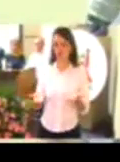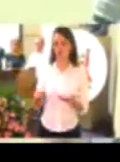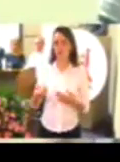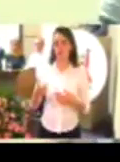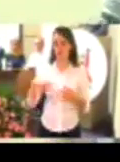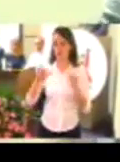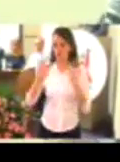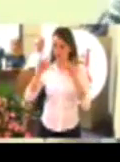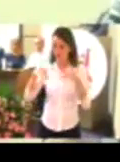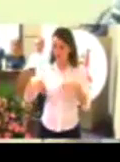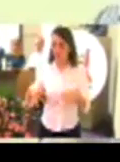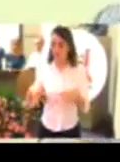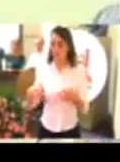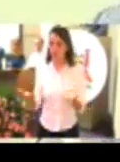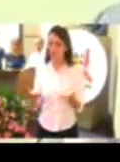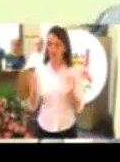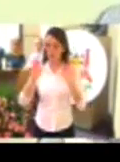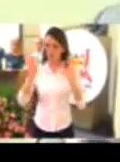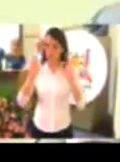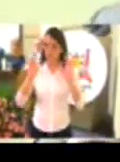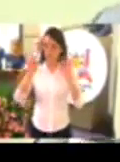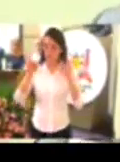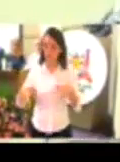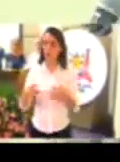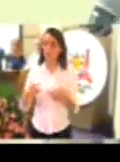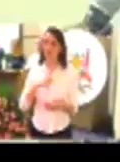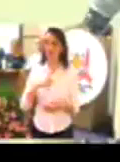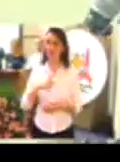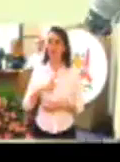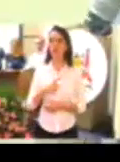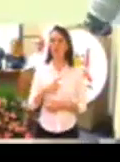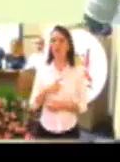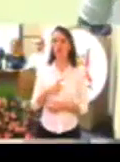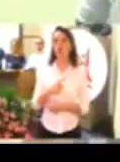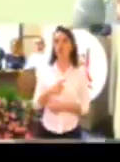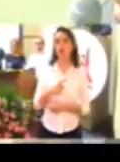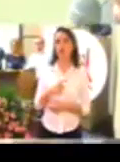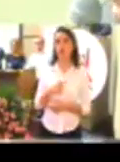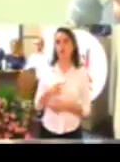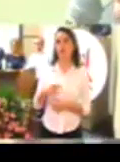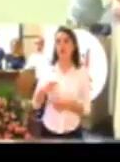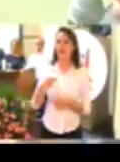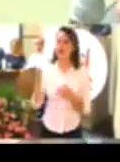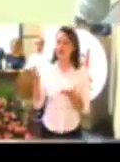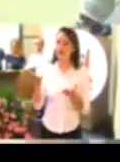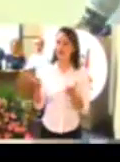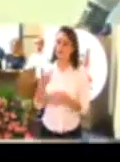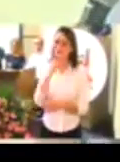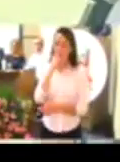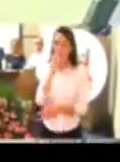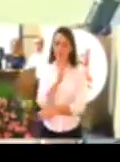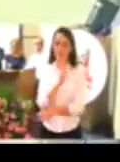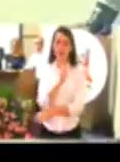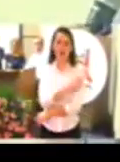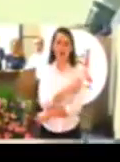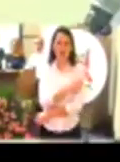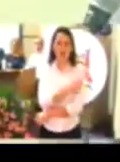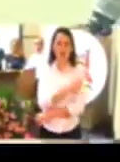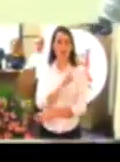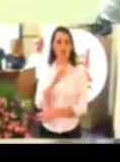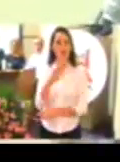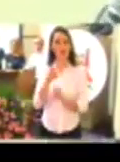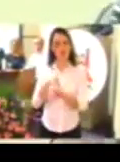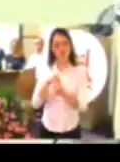que vamos encerrar esta sessão especial, nós teremos a aula inaugural, a aula magna, em que nós vamos